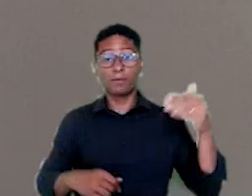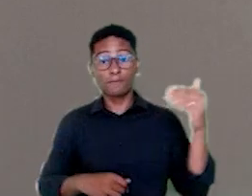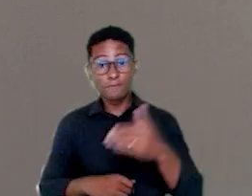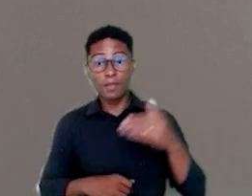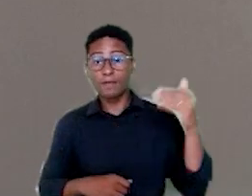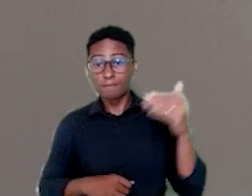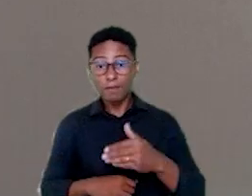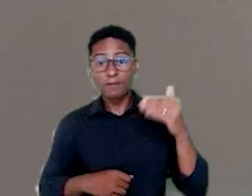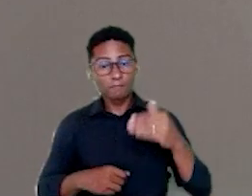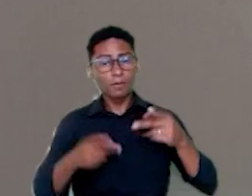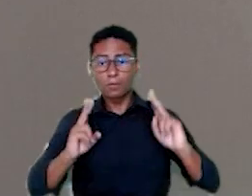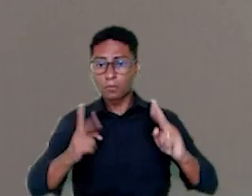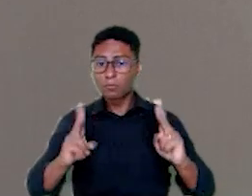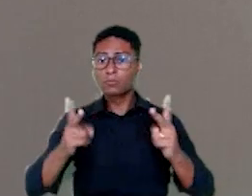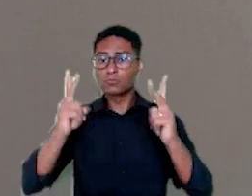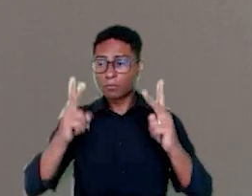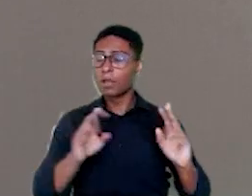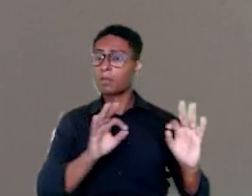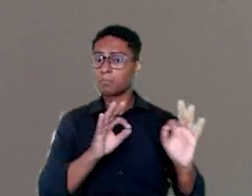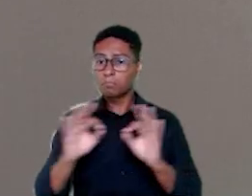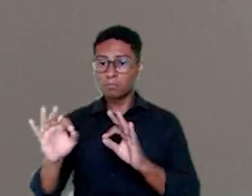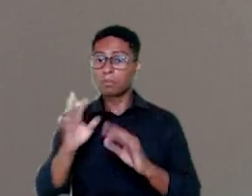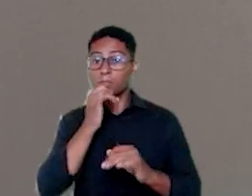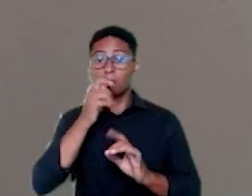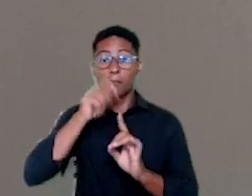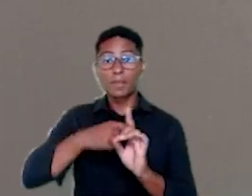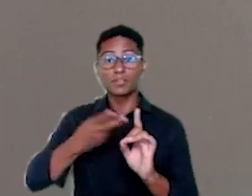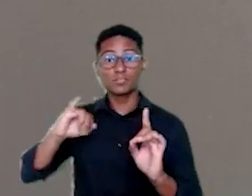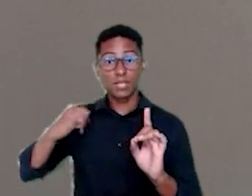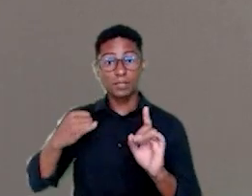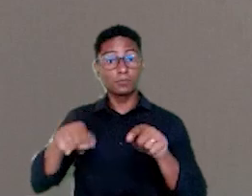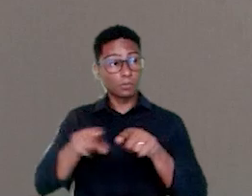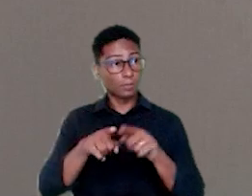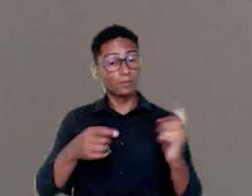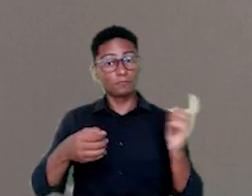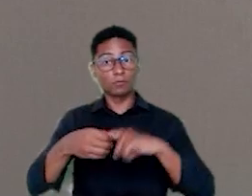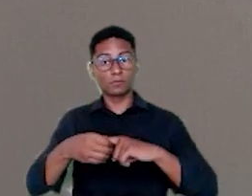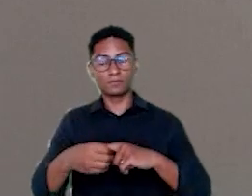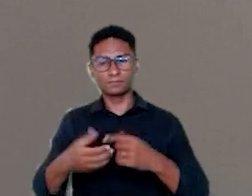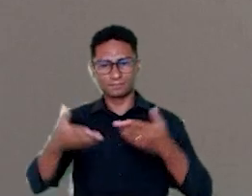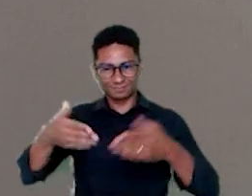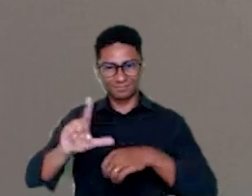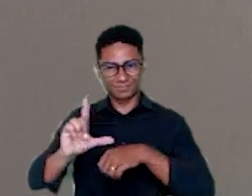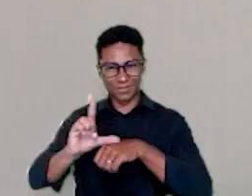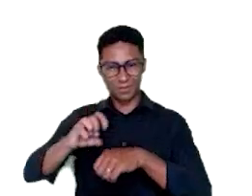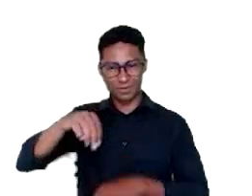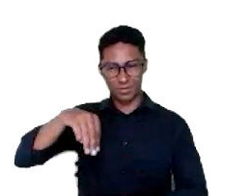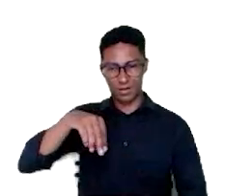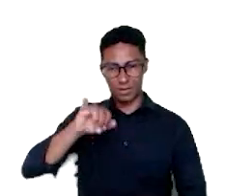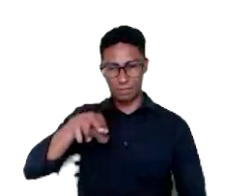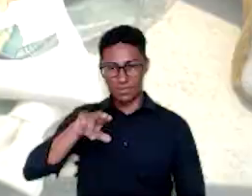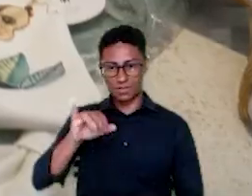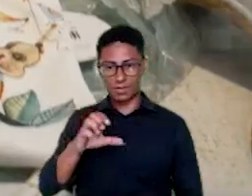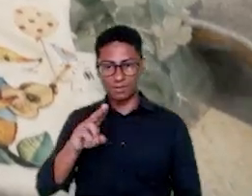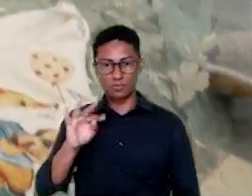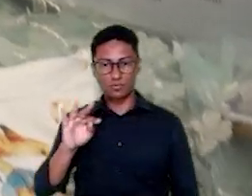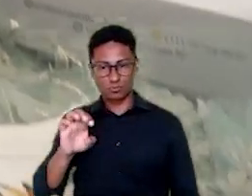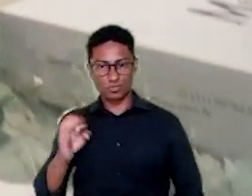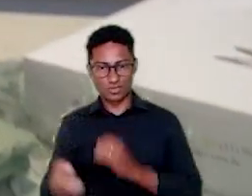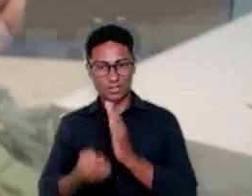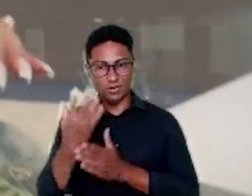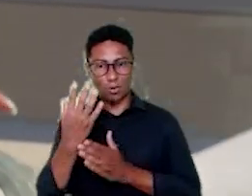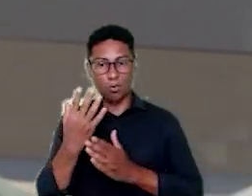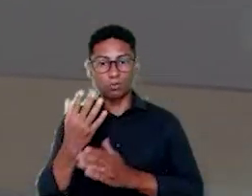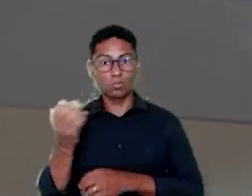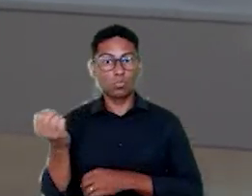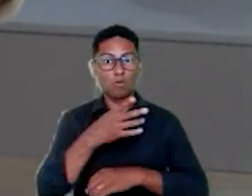para garantir a volta dele em janeiro. É. E a Minikilte criou aí uma campanha. É uma novidade